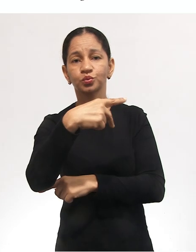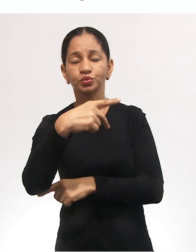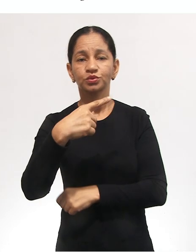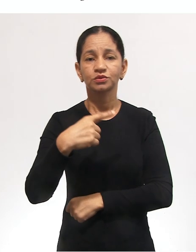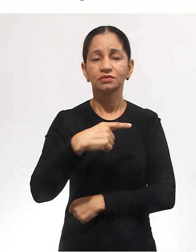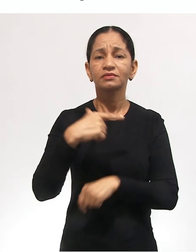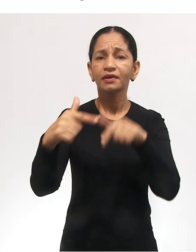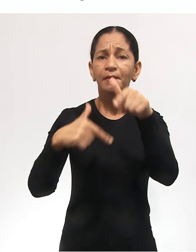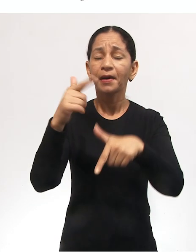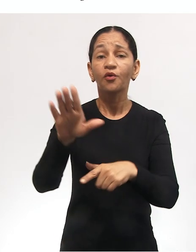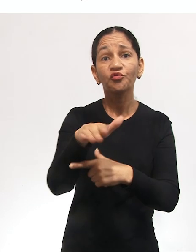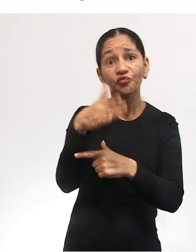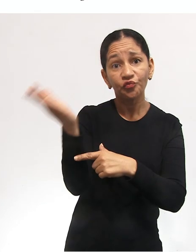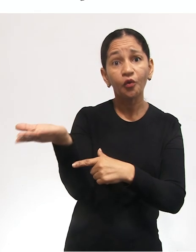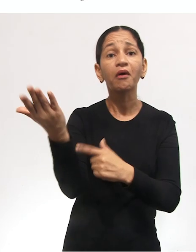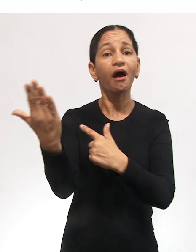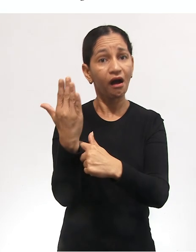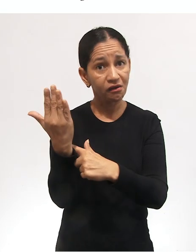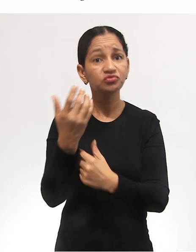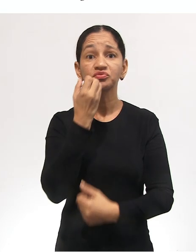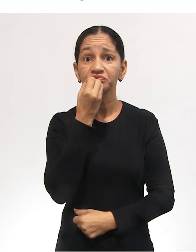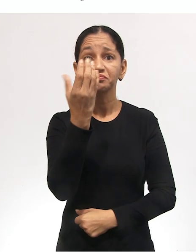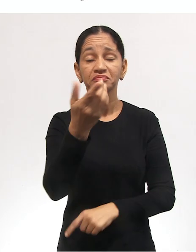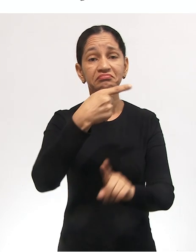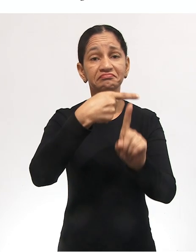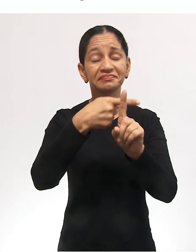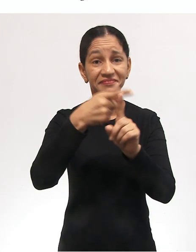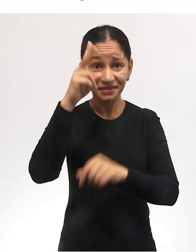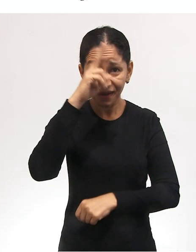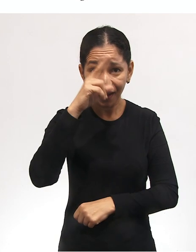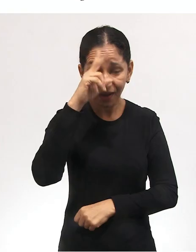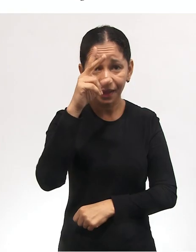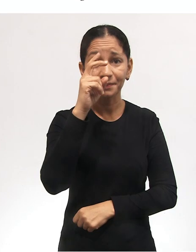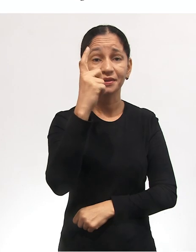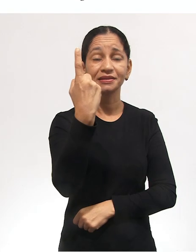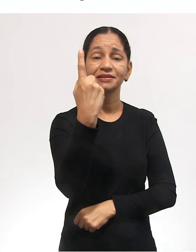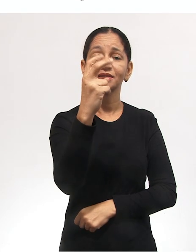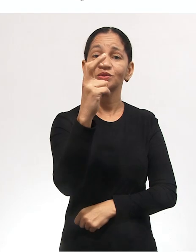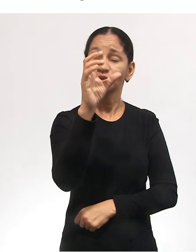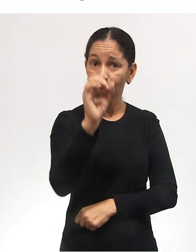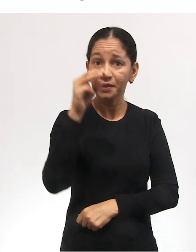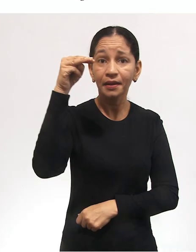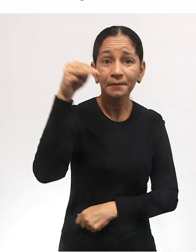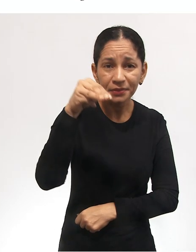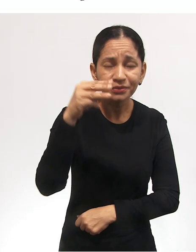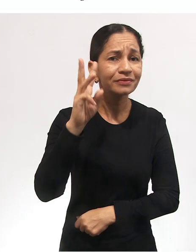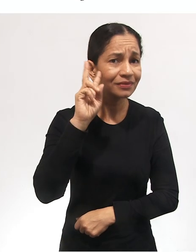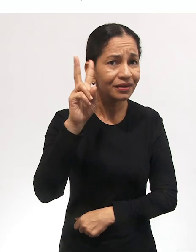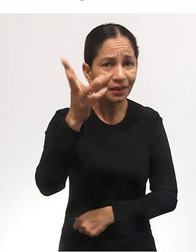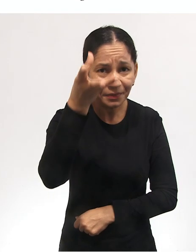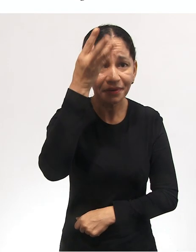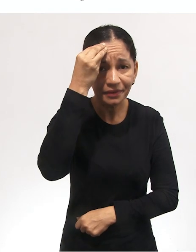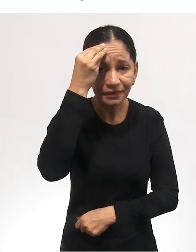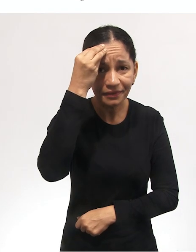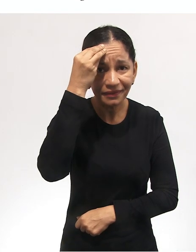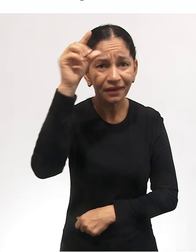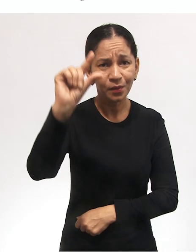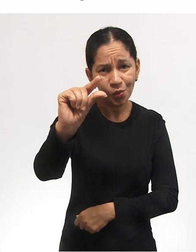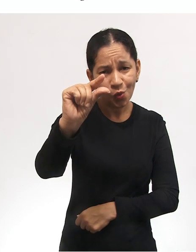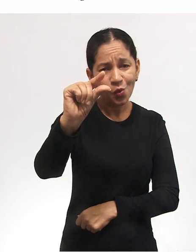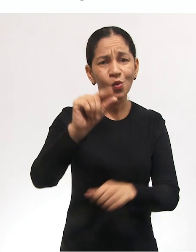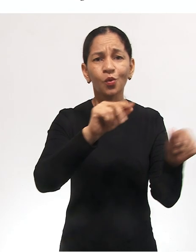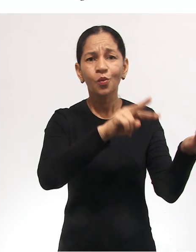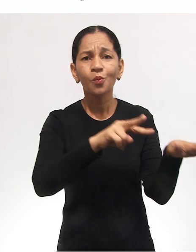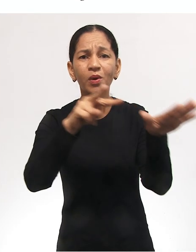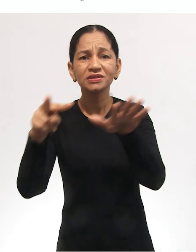do trabalho, ela também ajuda, né? Então, lembra dos 150 minutos lá que nós temos que praticar, no mínimo, durante a semana